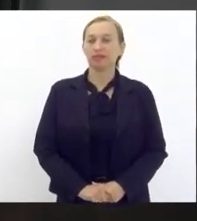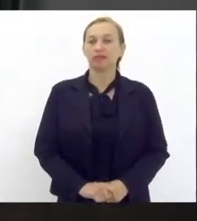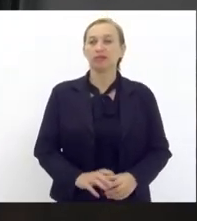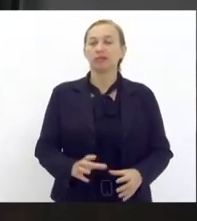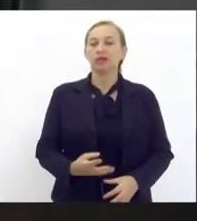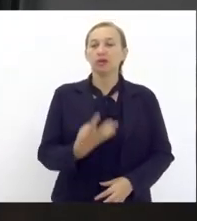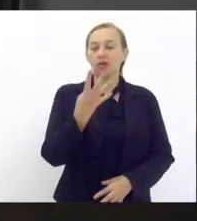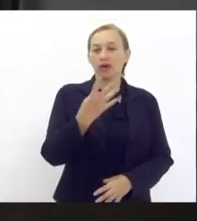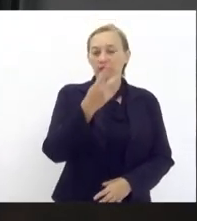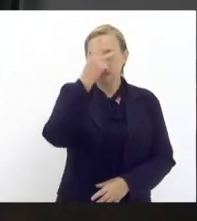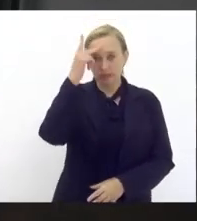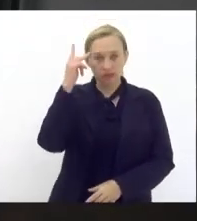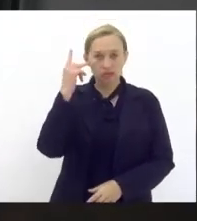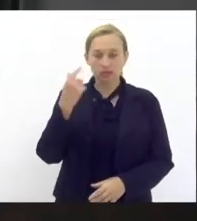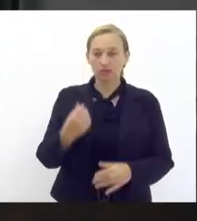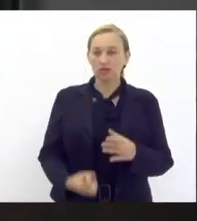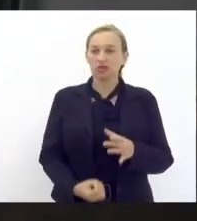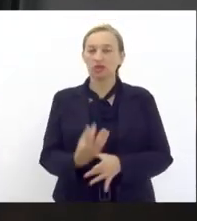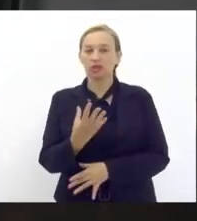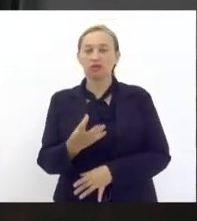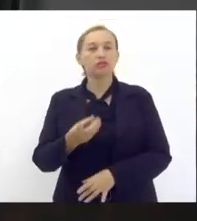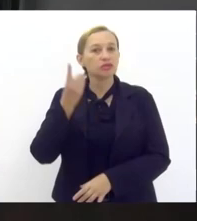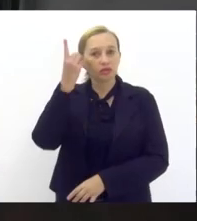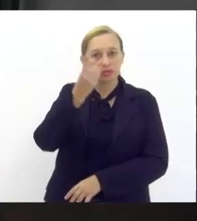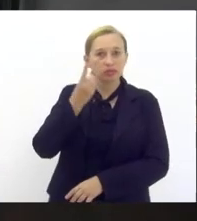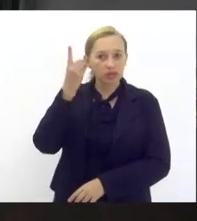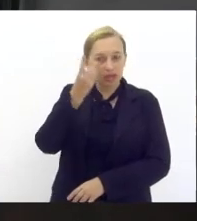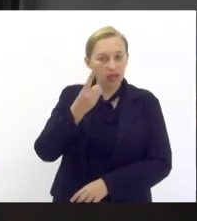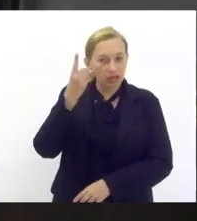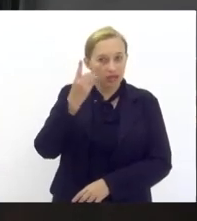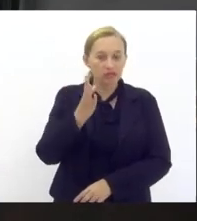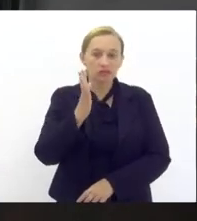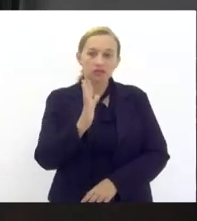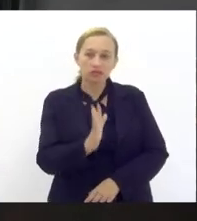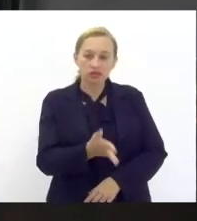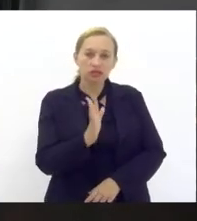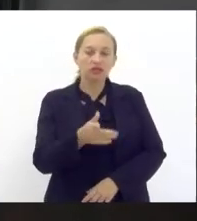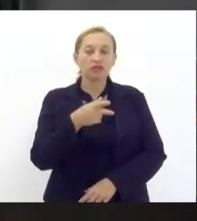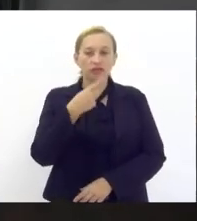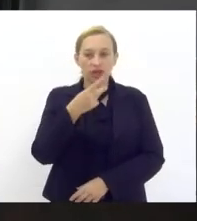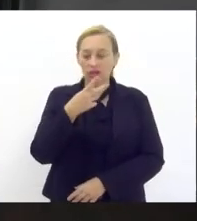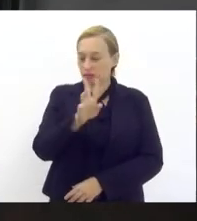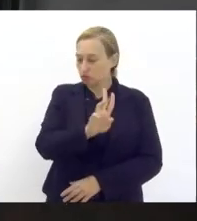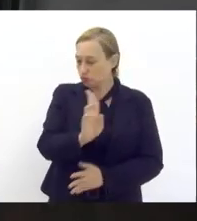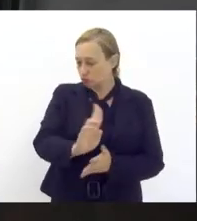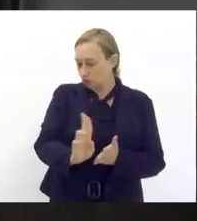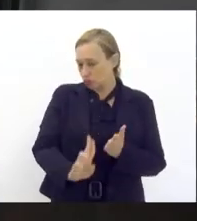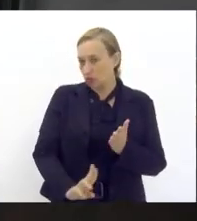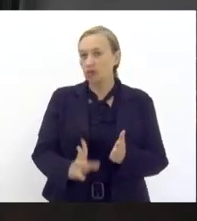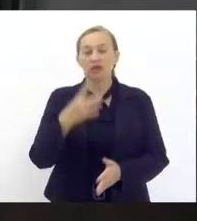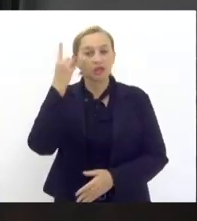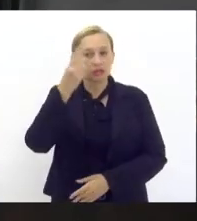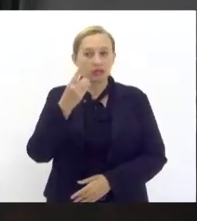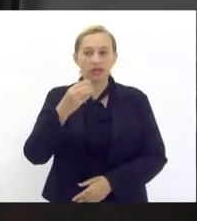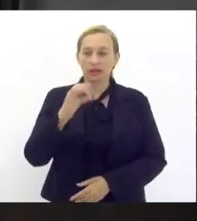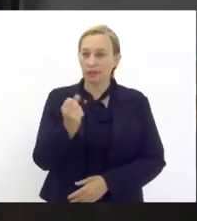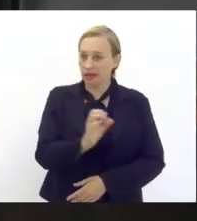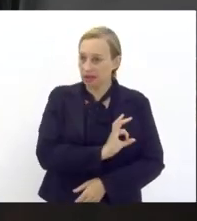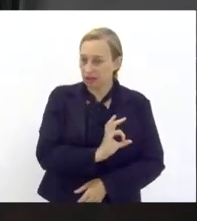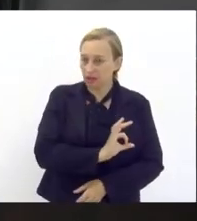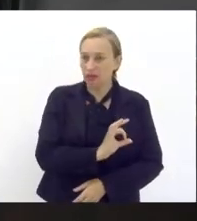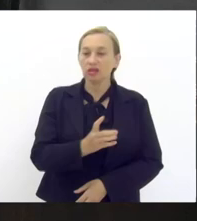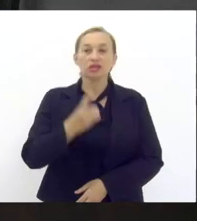quatro mãos com as deputadas, que aqui já supracitadas, deputada Marta Rocha,